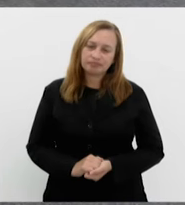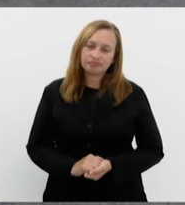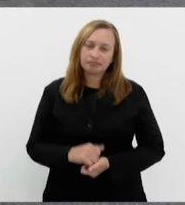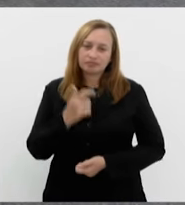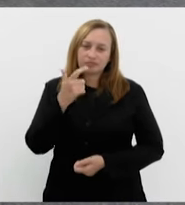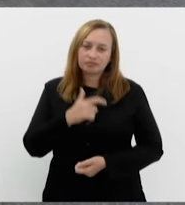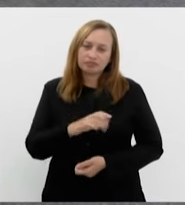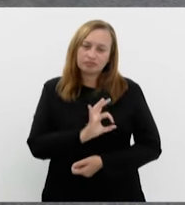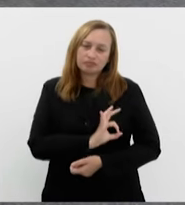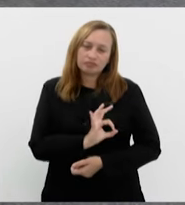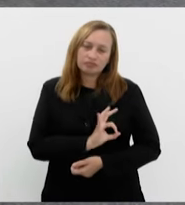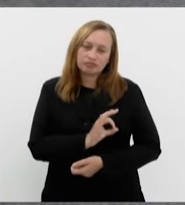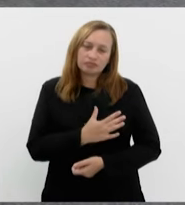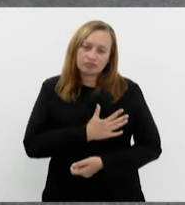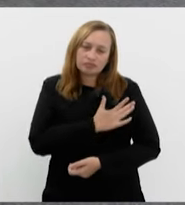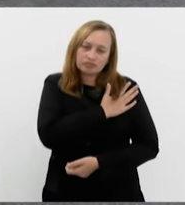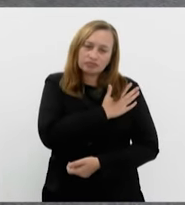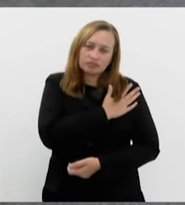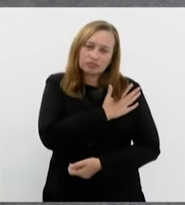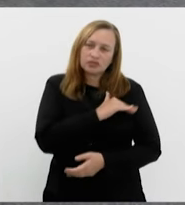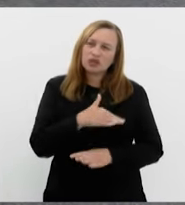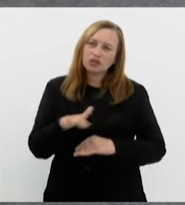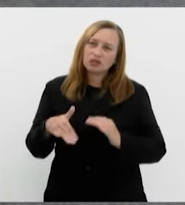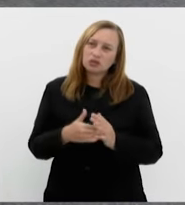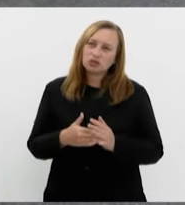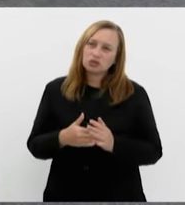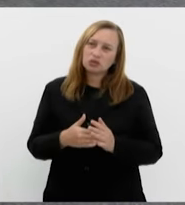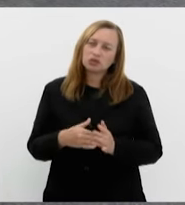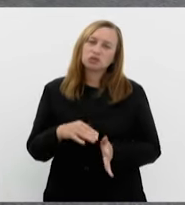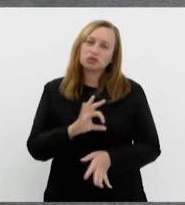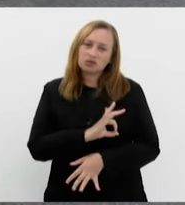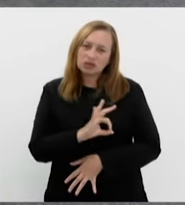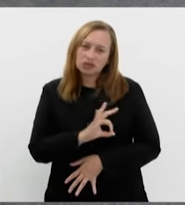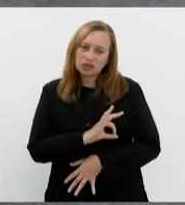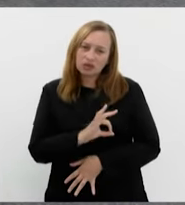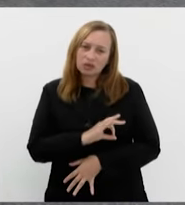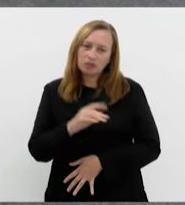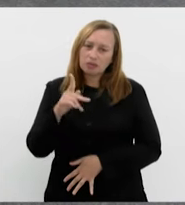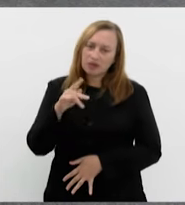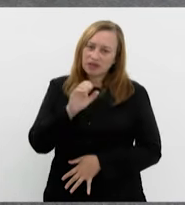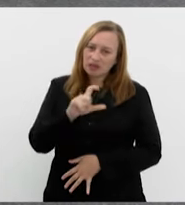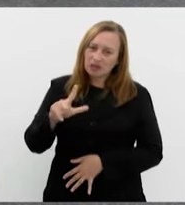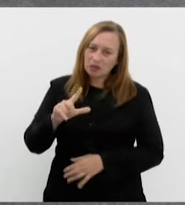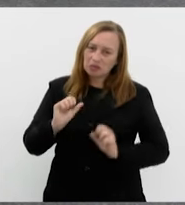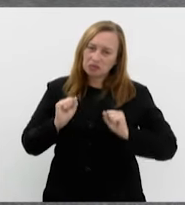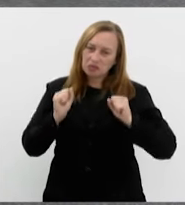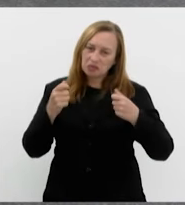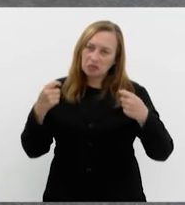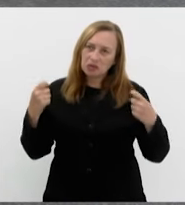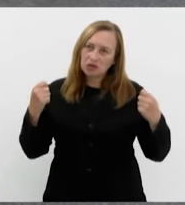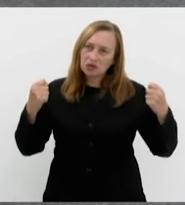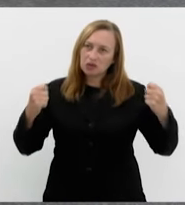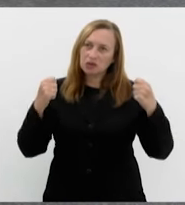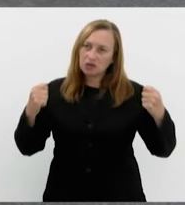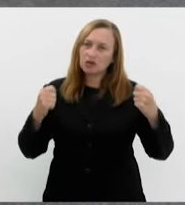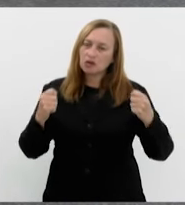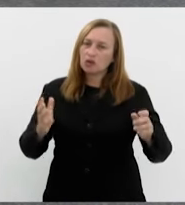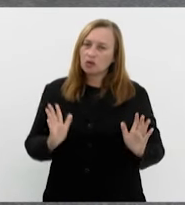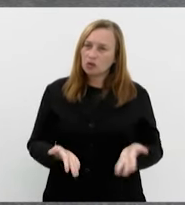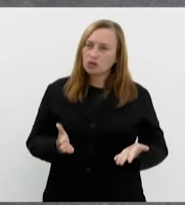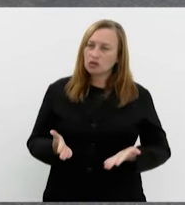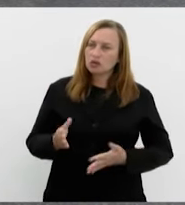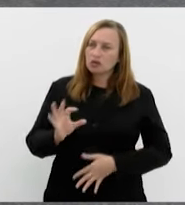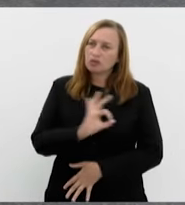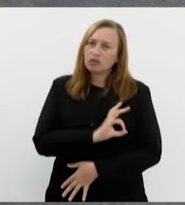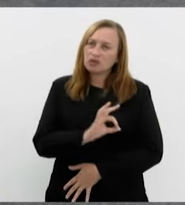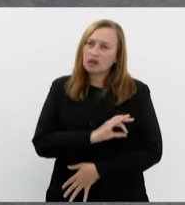policial militar a todos os policiais penais pelas suas reivindicações. Hoje vocês são policiais penais, né? Lembro